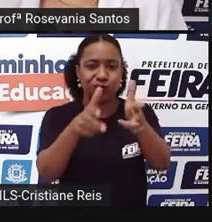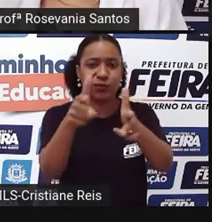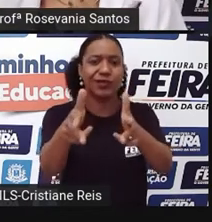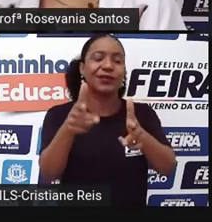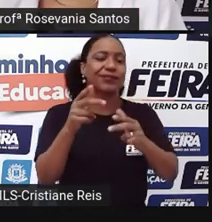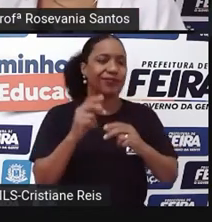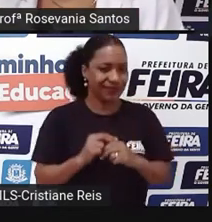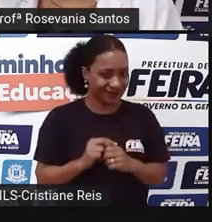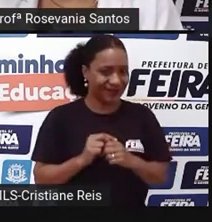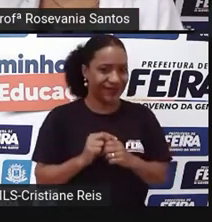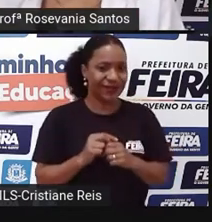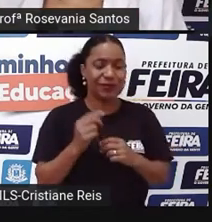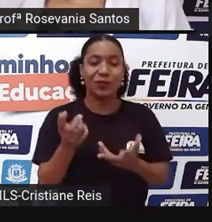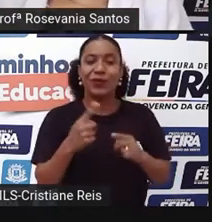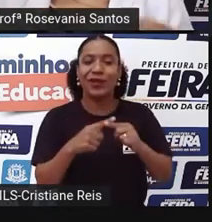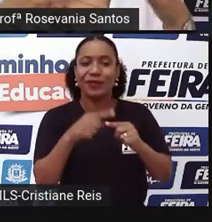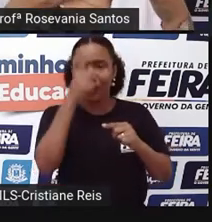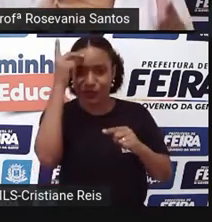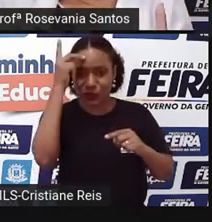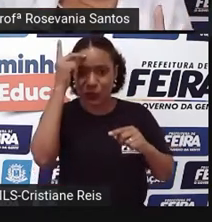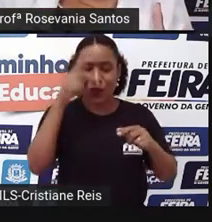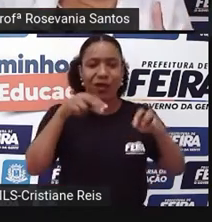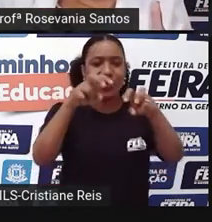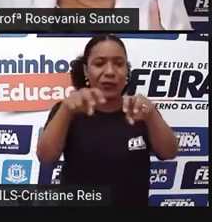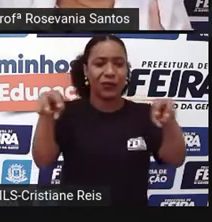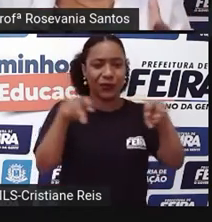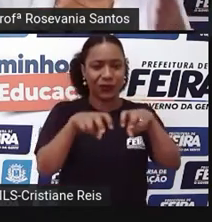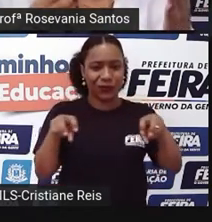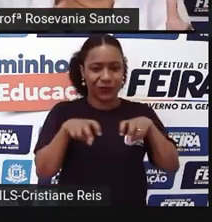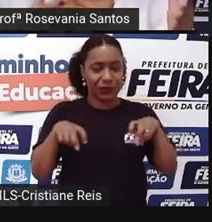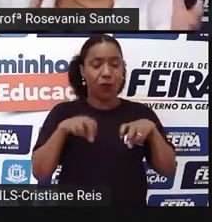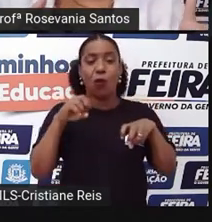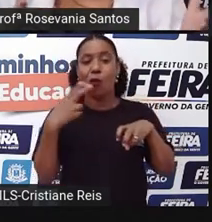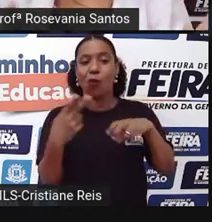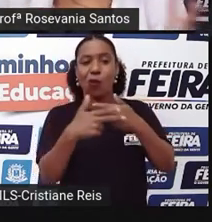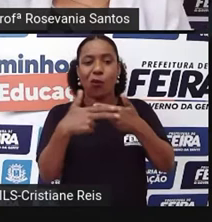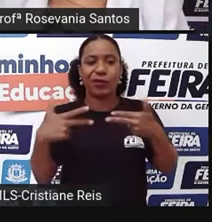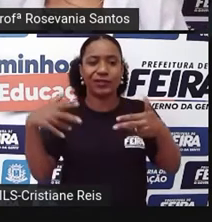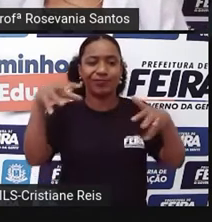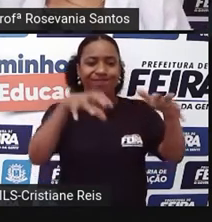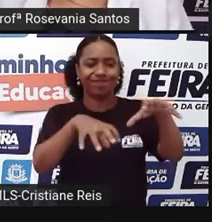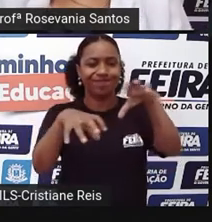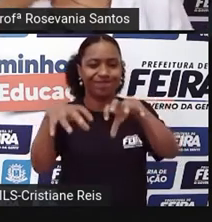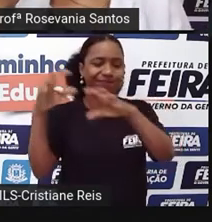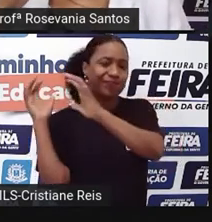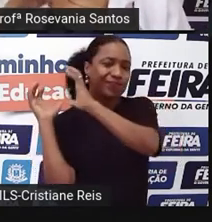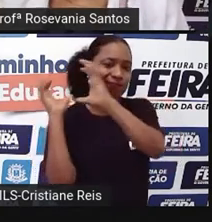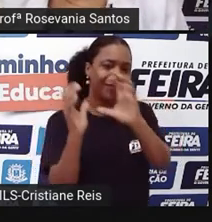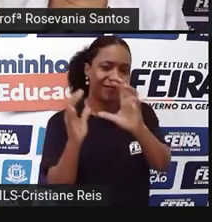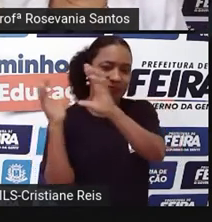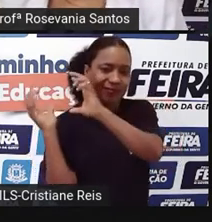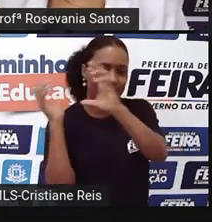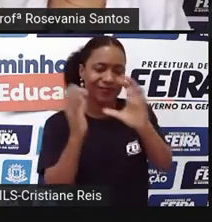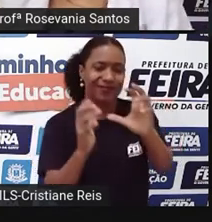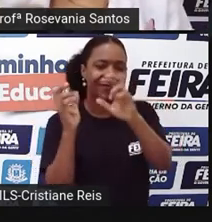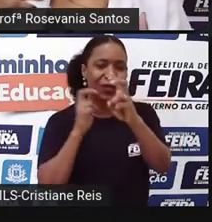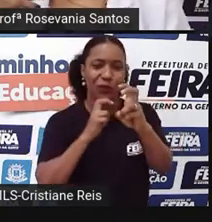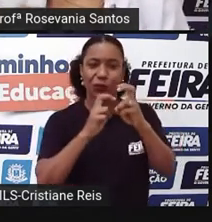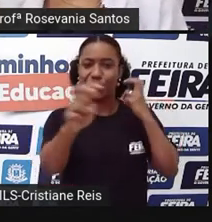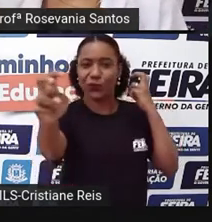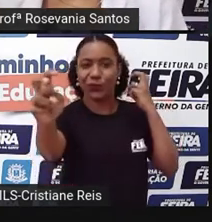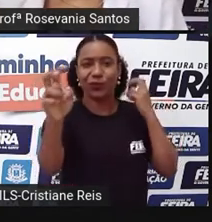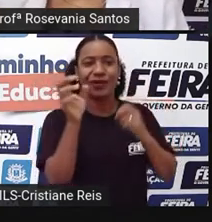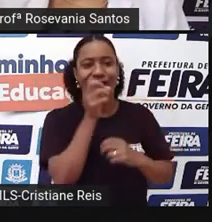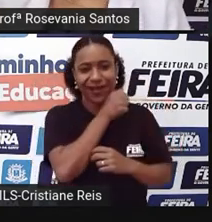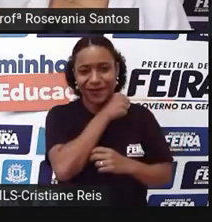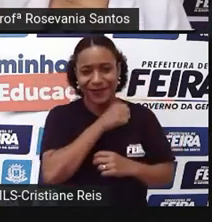grande quantidade de mercadorias. Mas você pensa que encerra por aí? Não encerra aí, gente. A gente tem, né, as hidrovias,